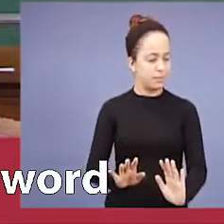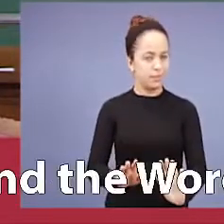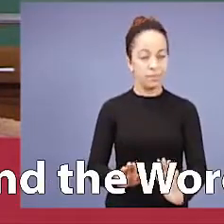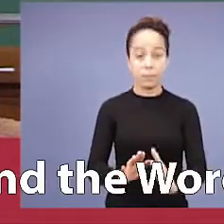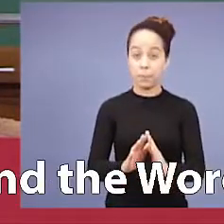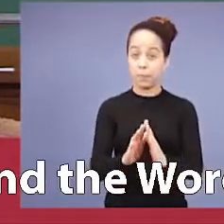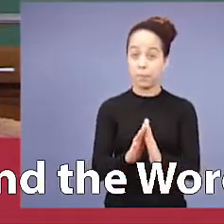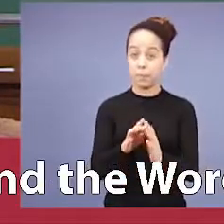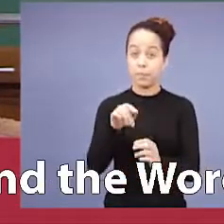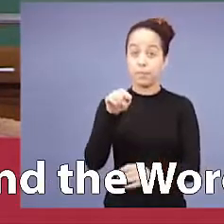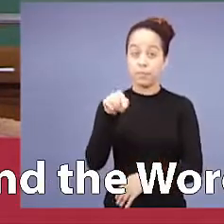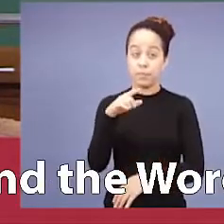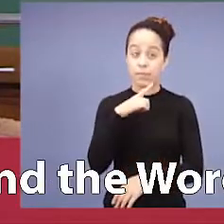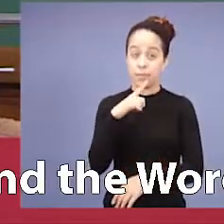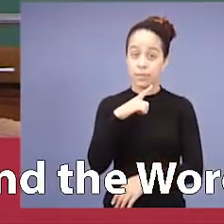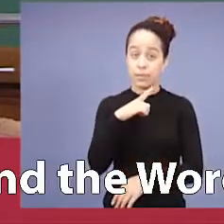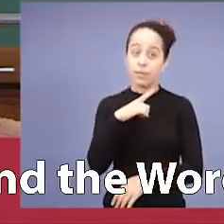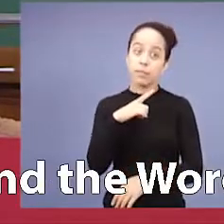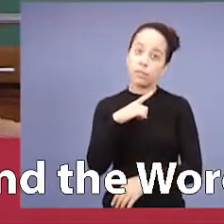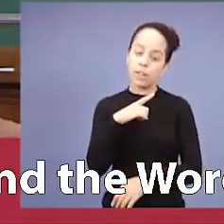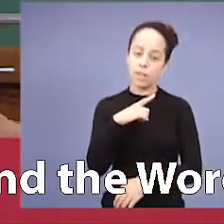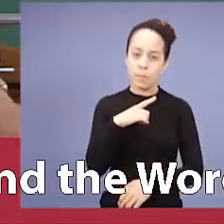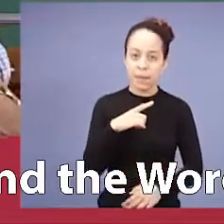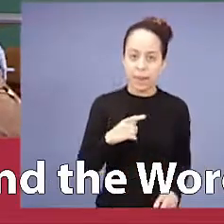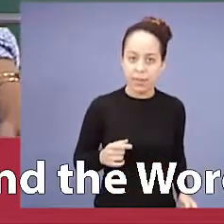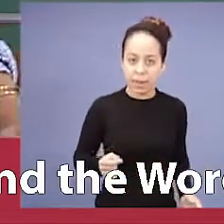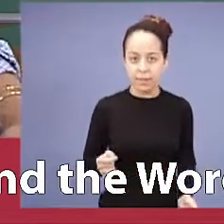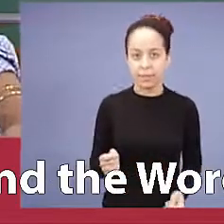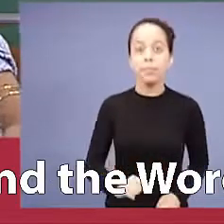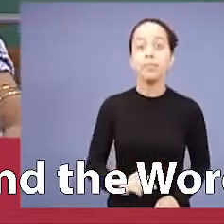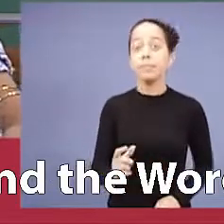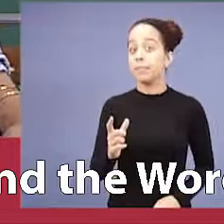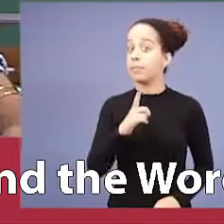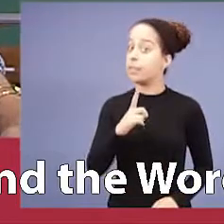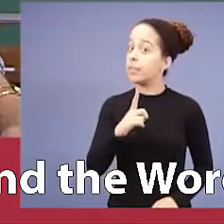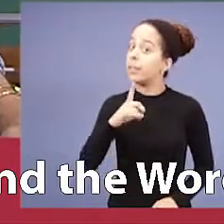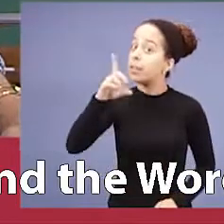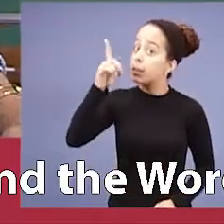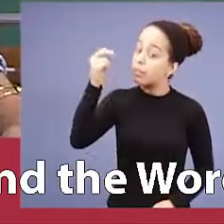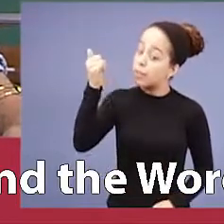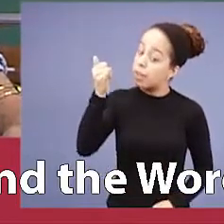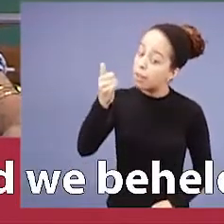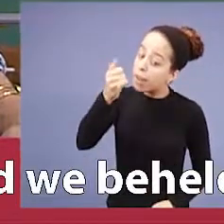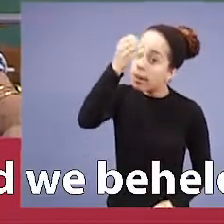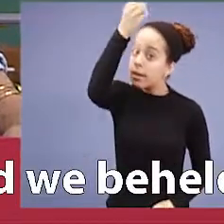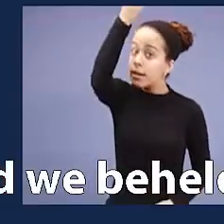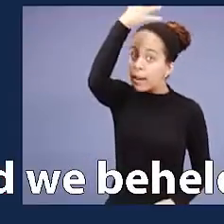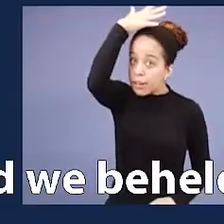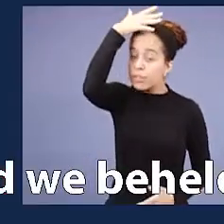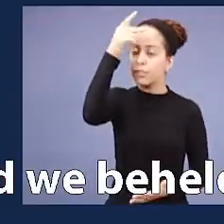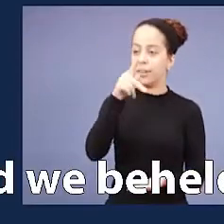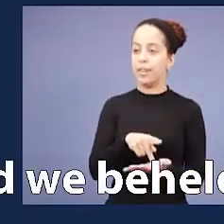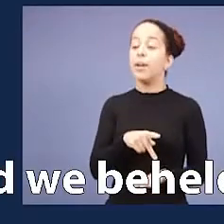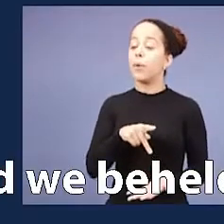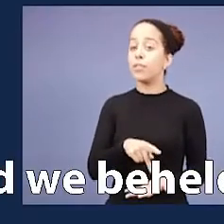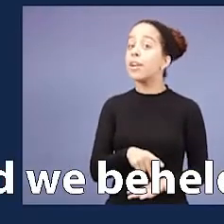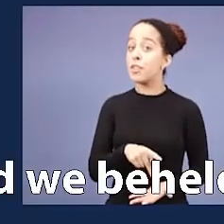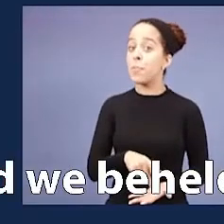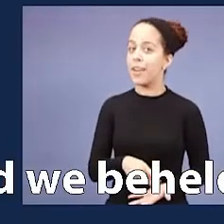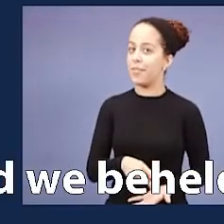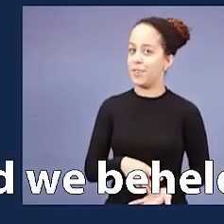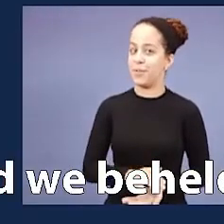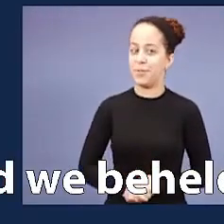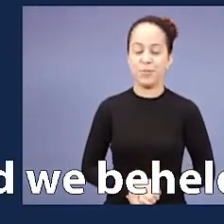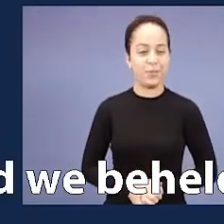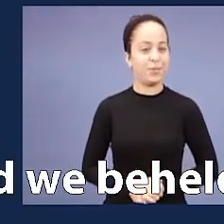a palavra de graça é verdade vamos lá comigo e o verbo se diz cá e